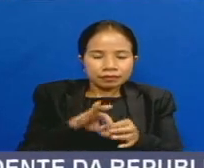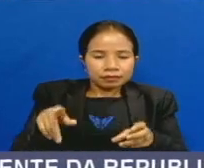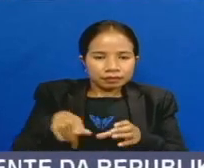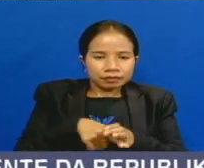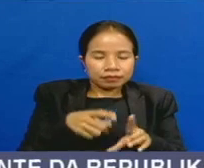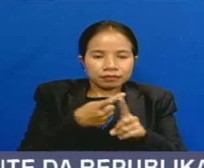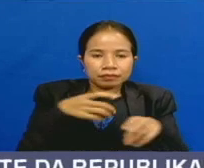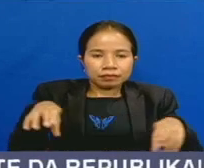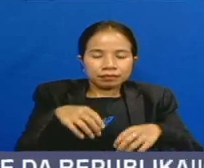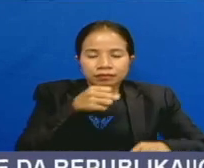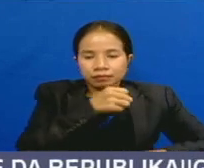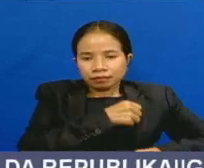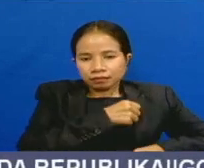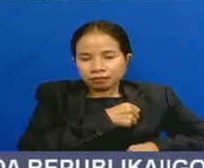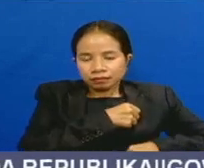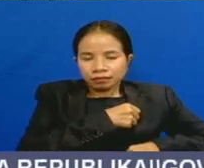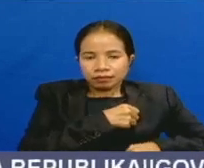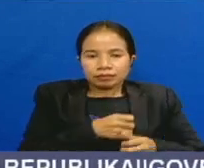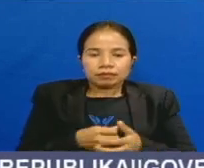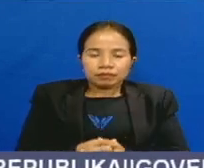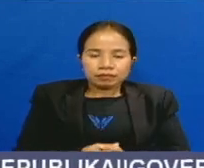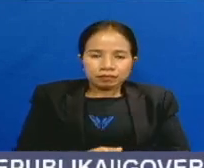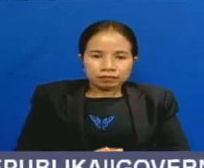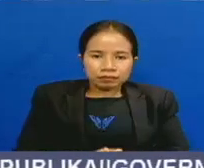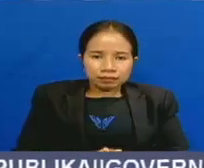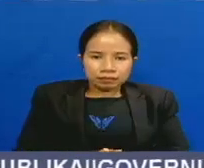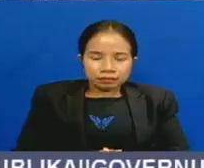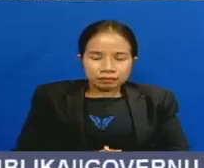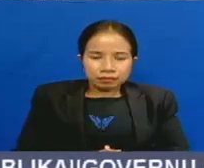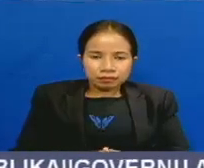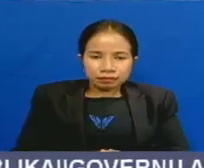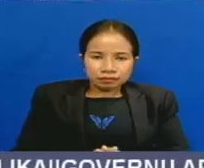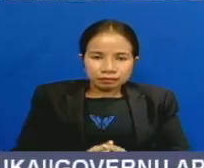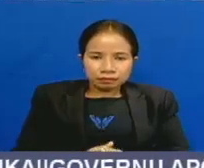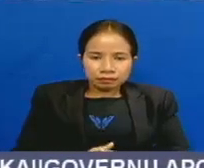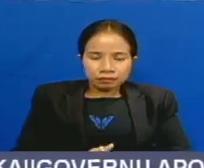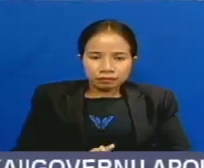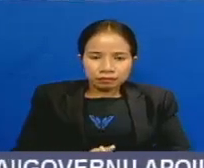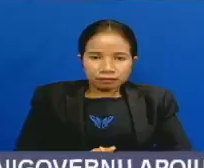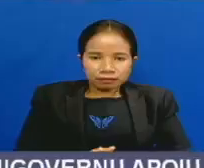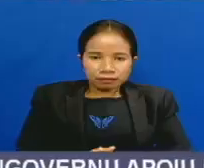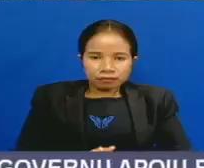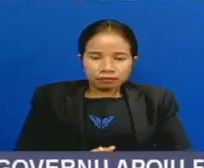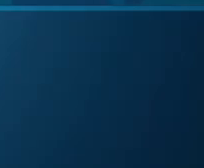russa instituição falentil Força Defesa Timor-Leste. Cristóvão Silva,